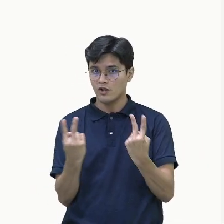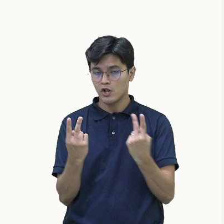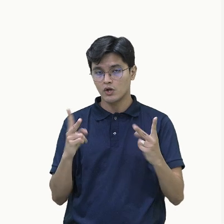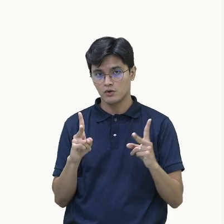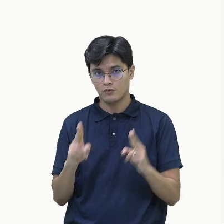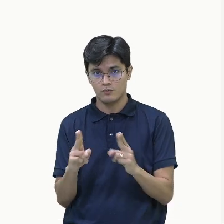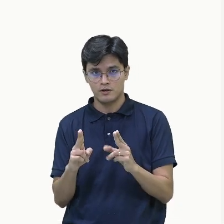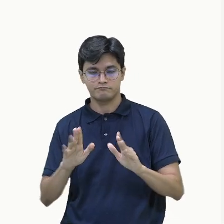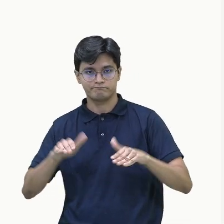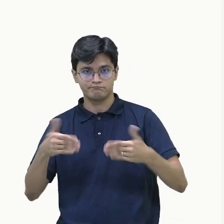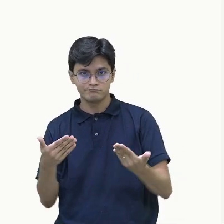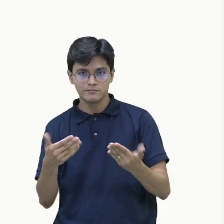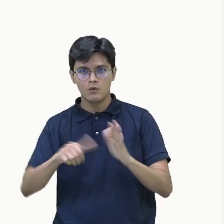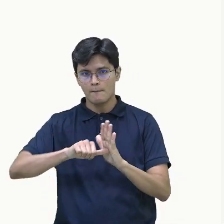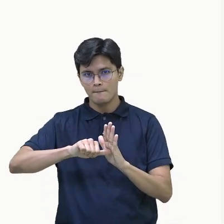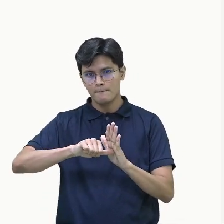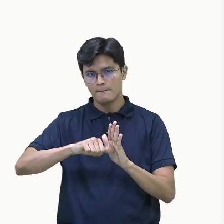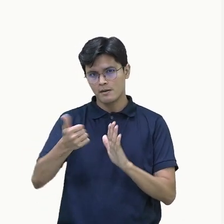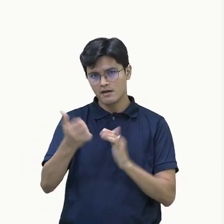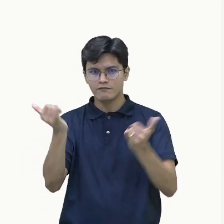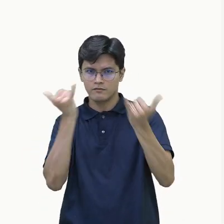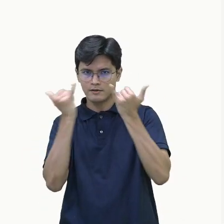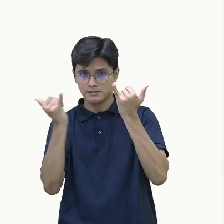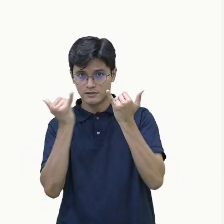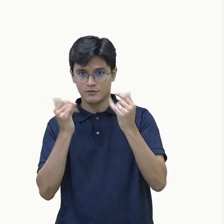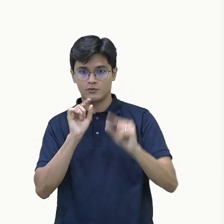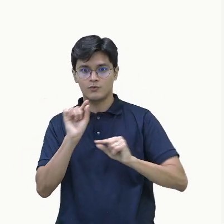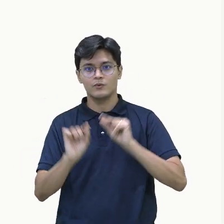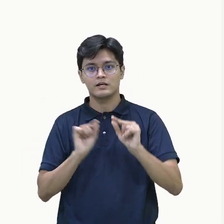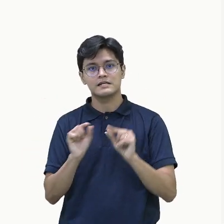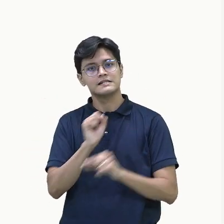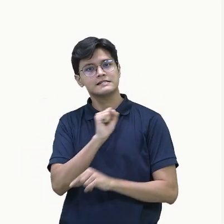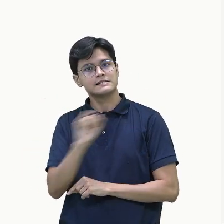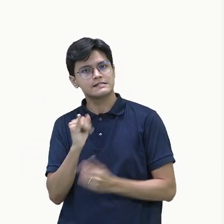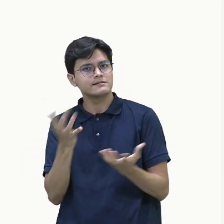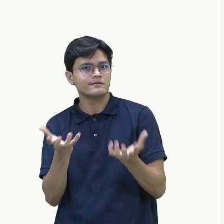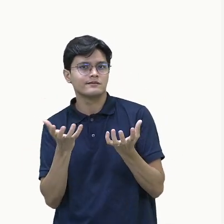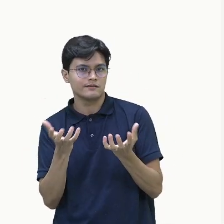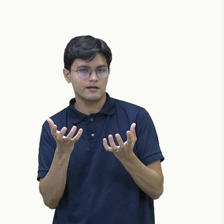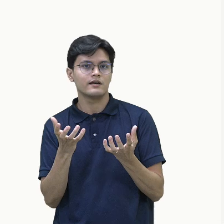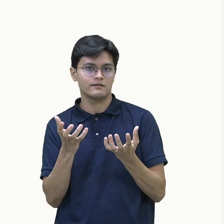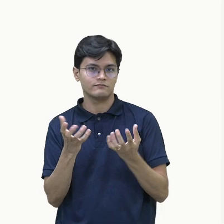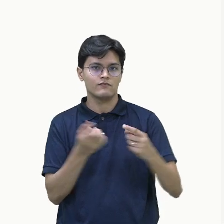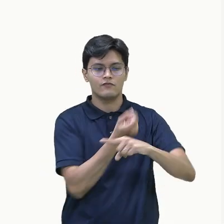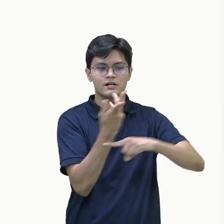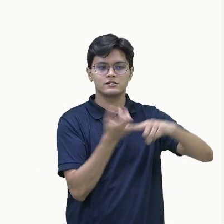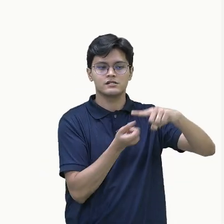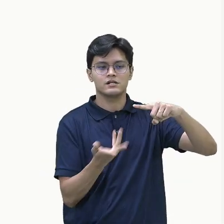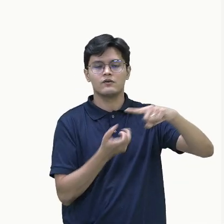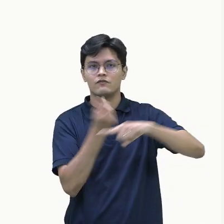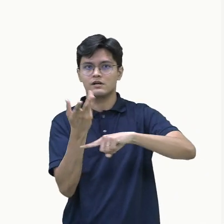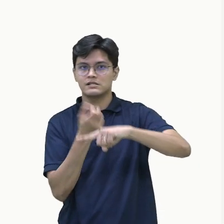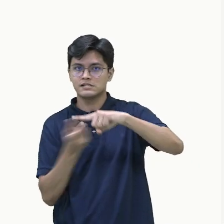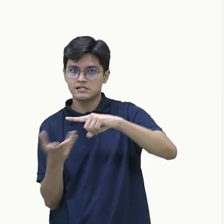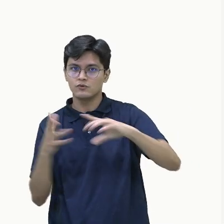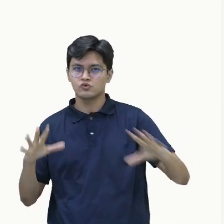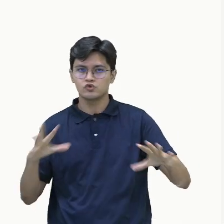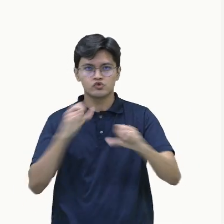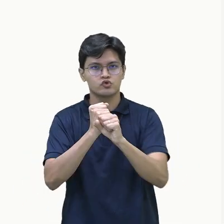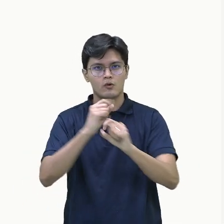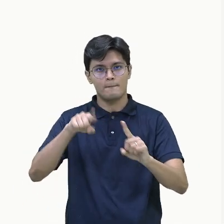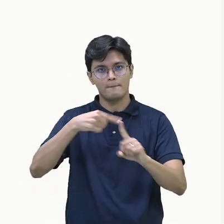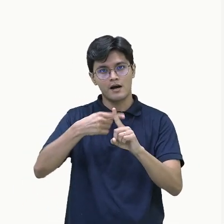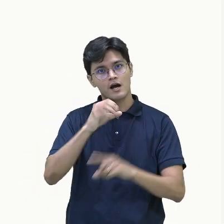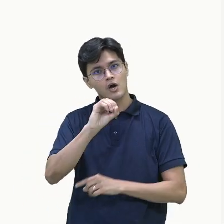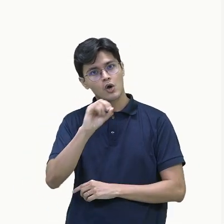que eu devo ter é a seguinte: se eu quero somar fração, adicionar ou subtrair